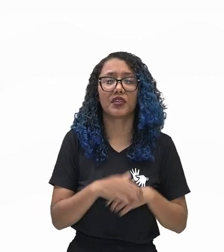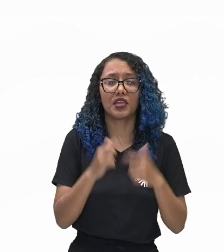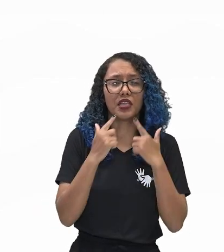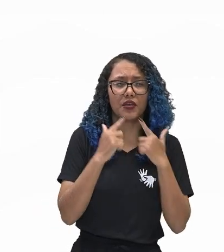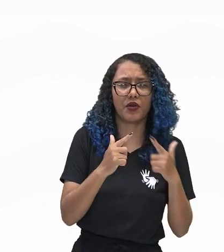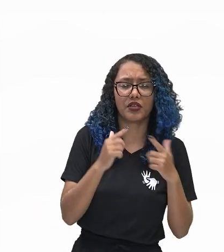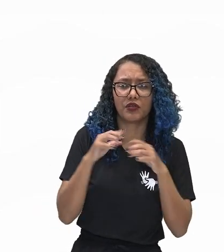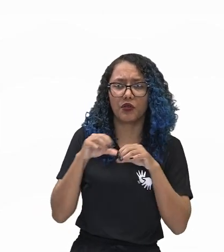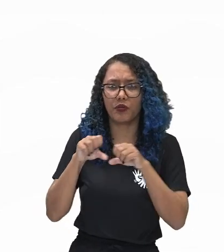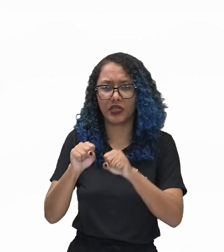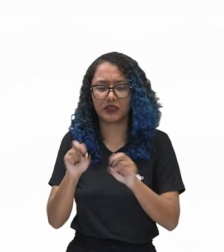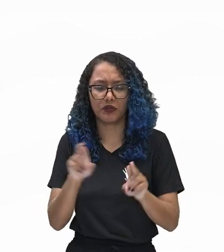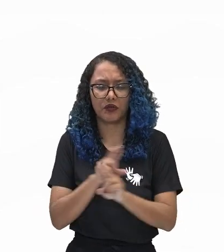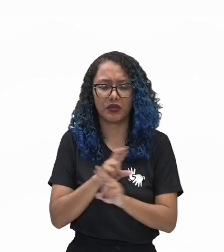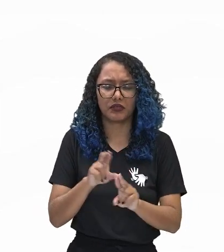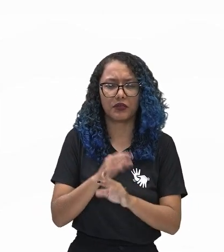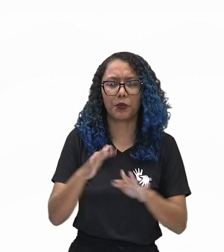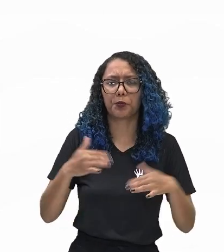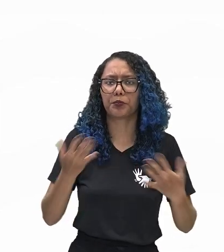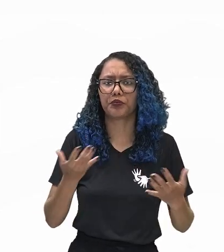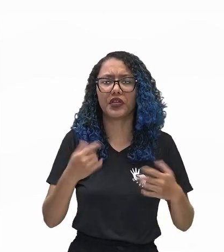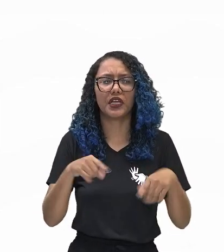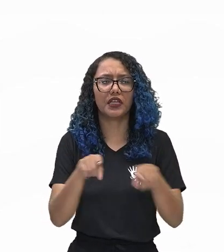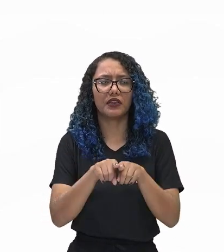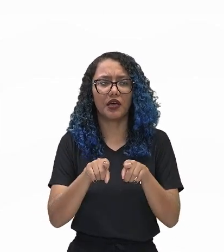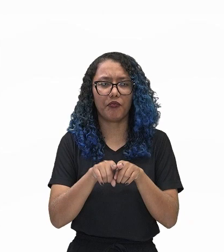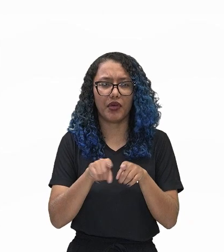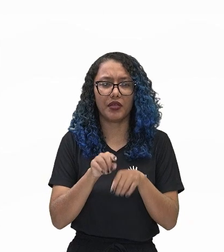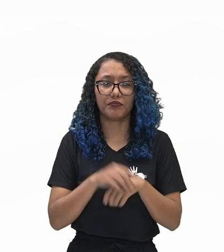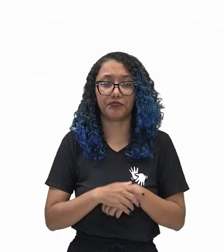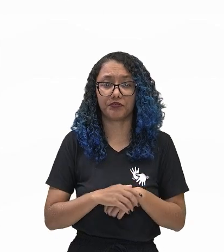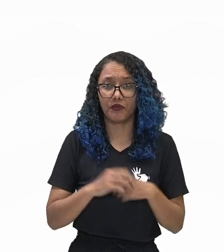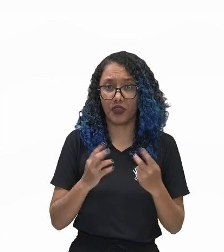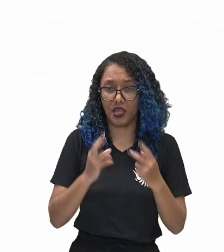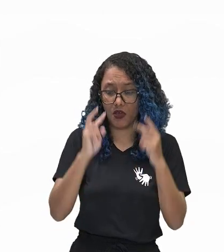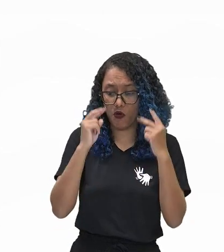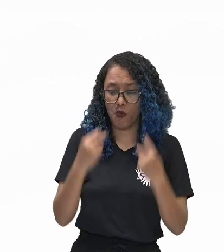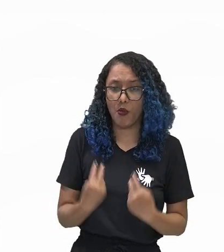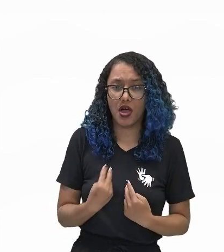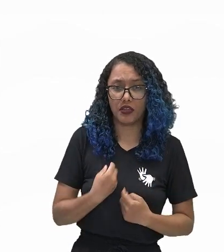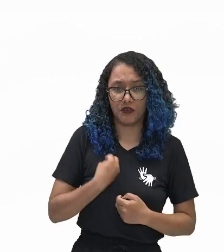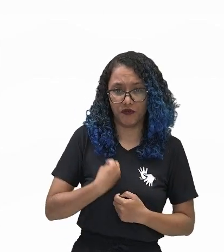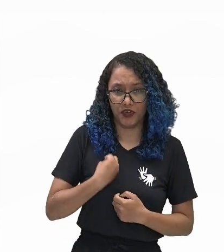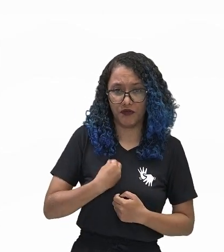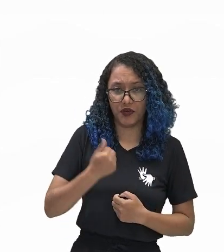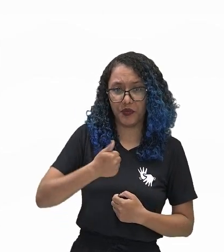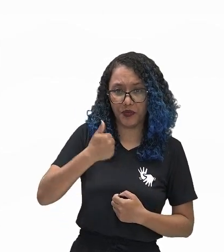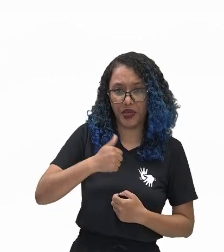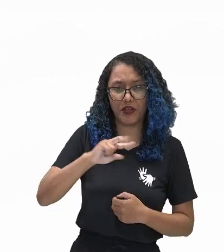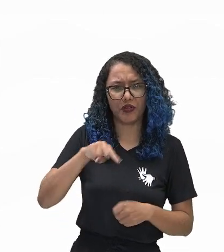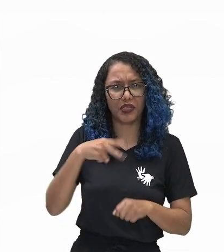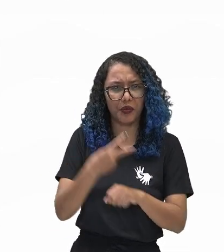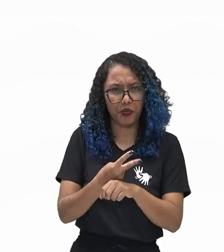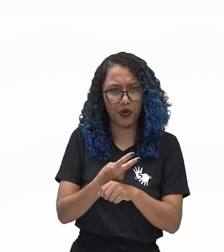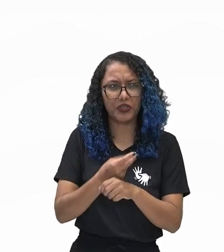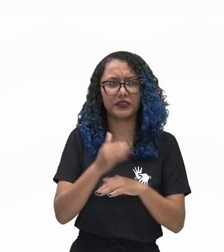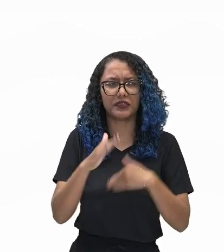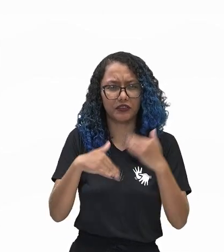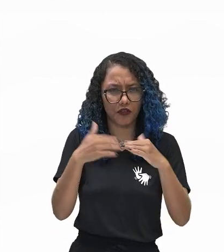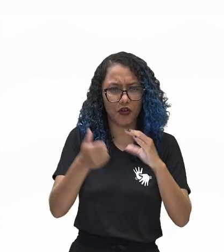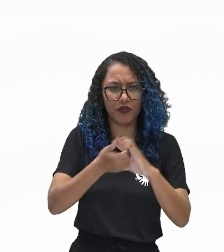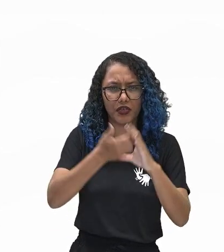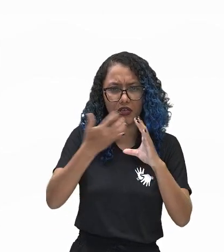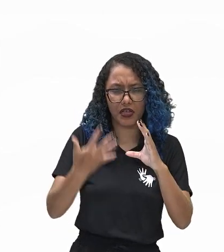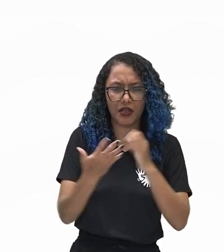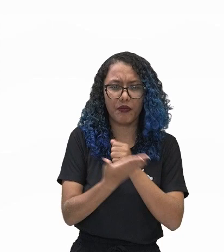dominação? O ser humano primeiro existe para depois definir sua essência, ou ele